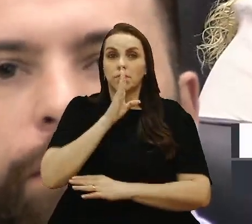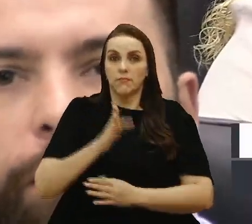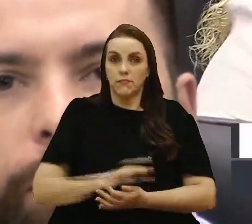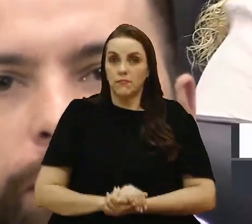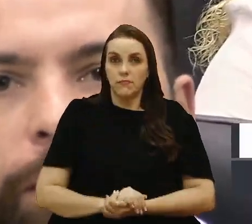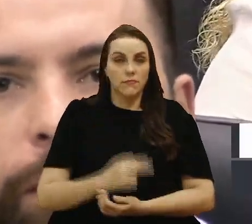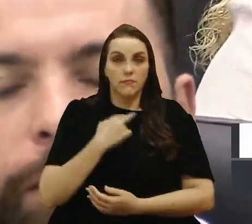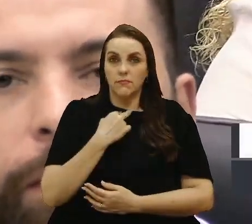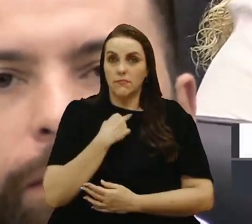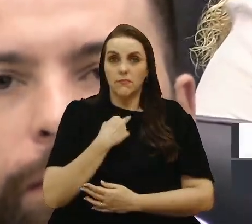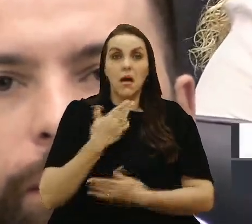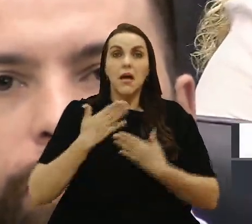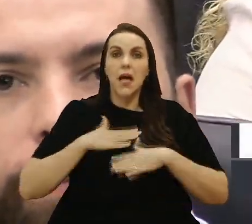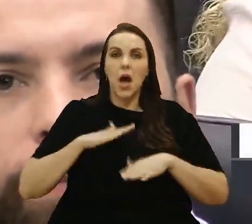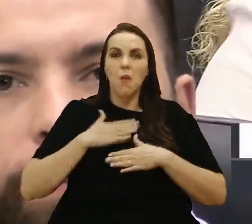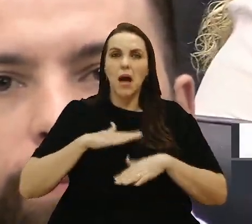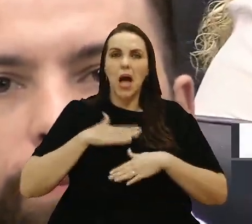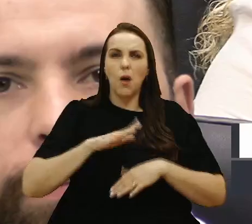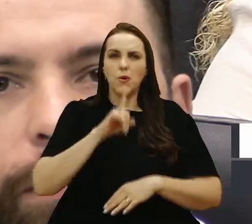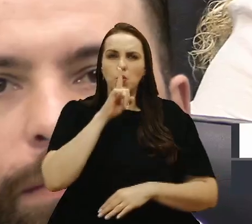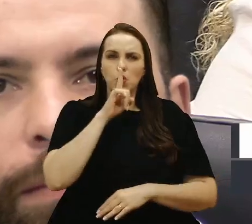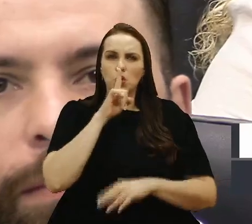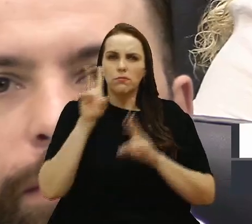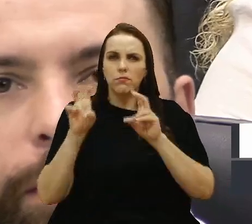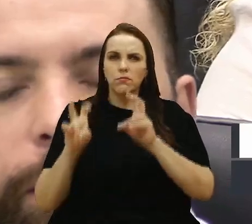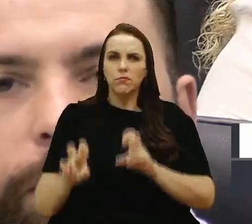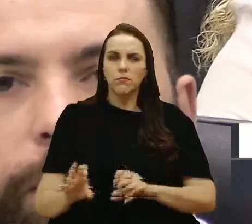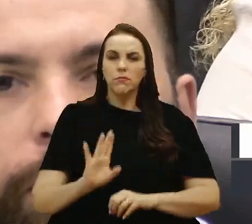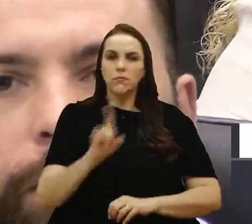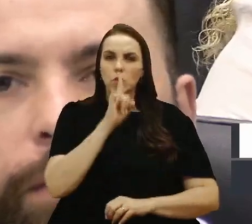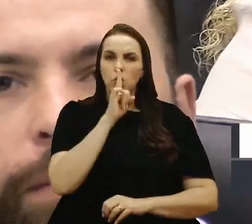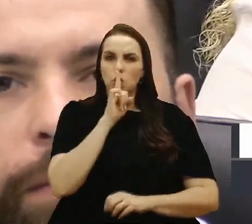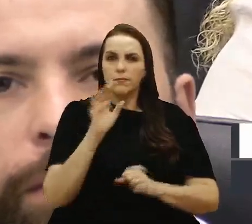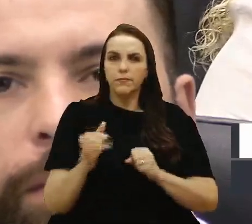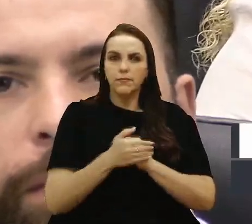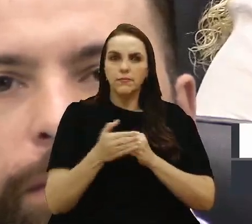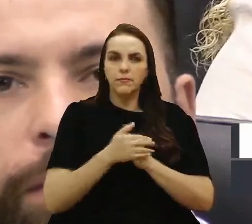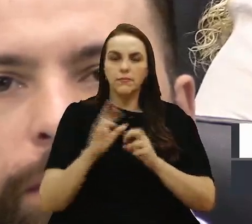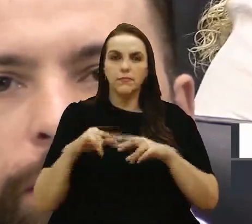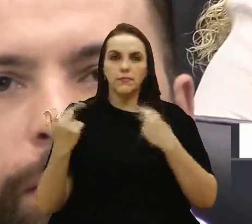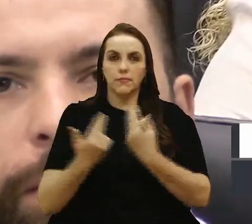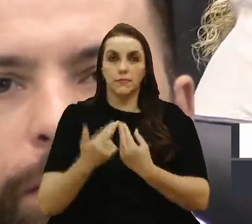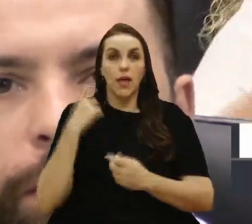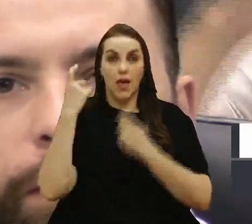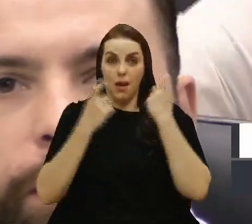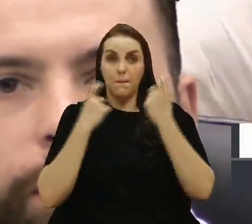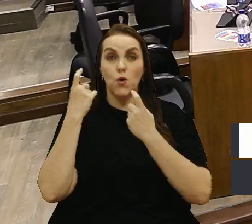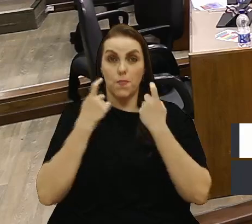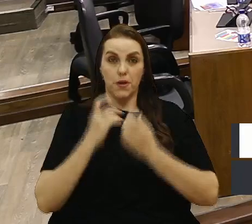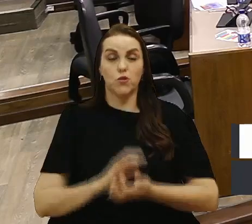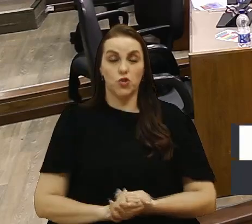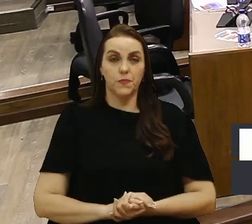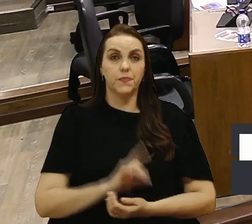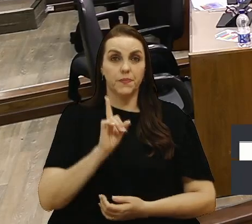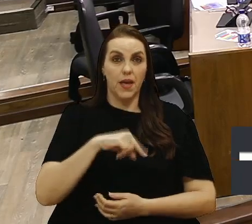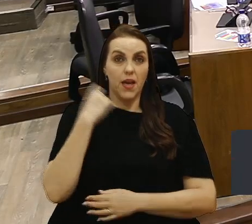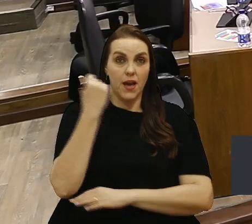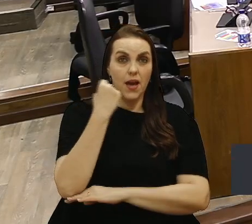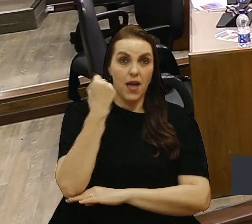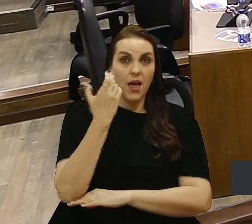a se acalmarem e não comentarem situações das escolas nas reuniões. Isso é muito preocupante. É grave. Eu